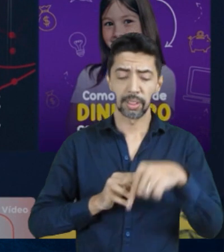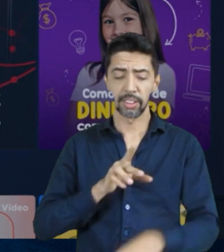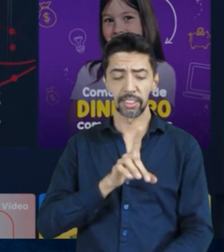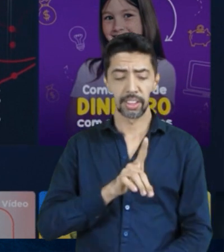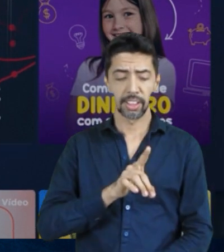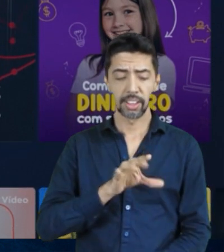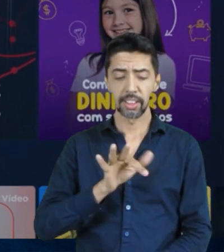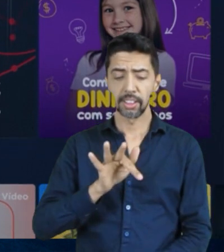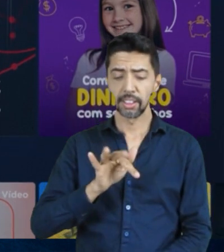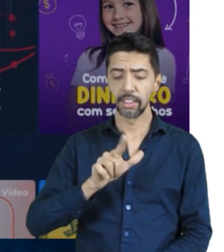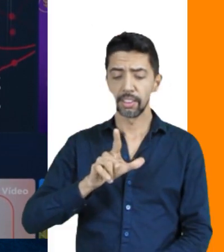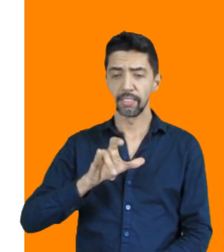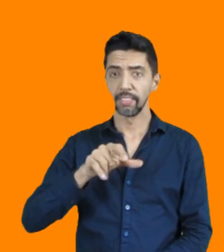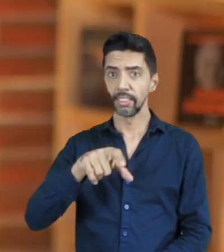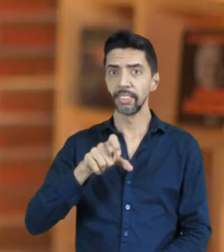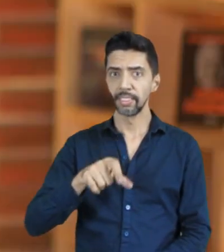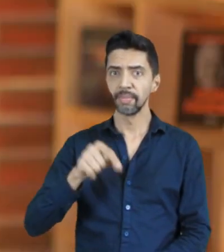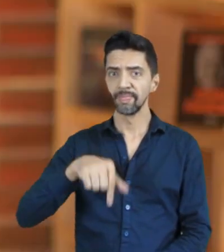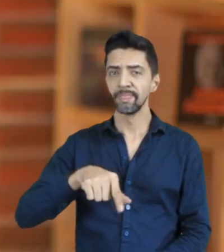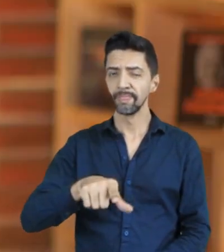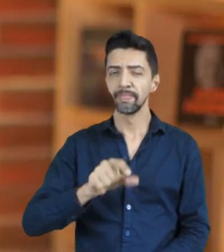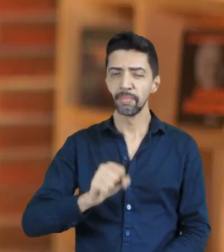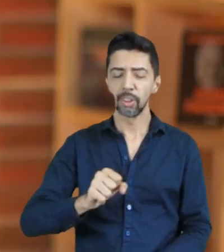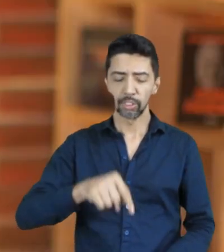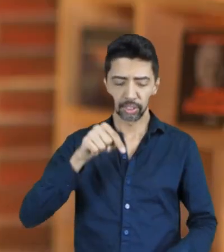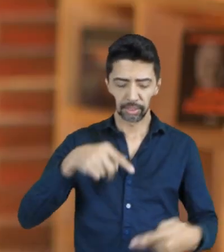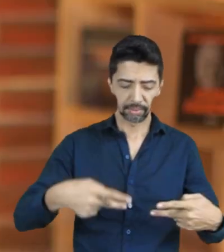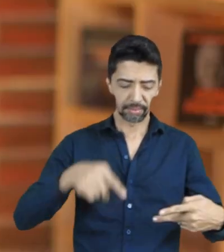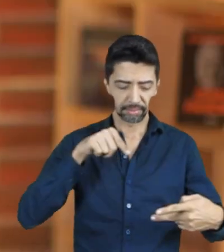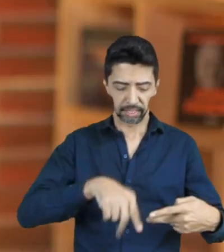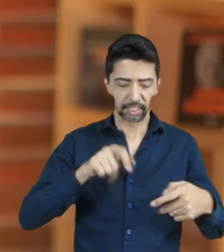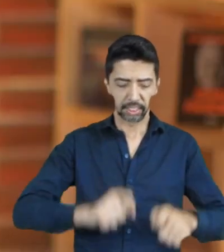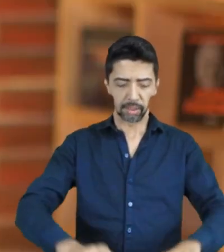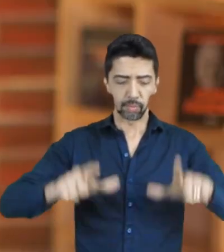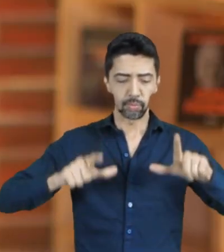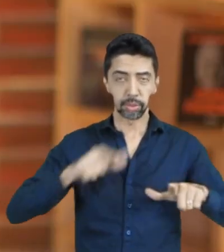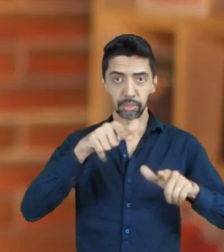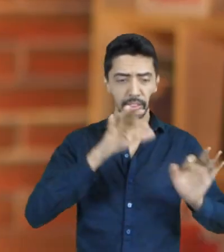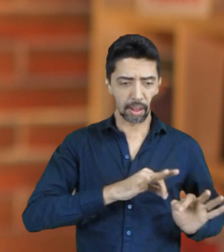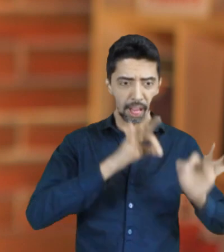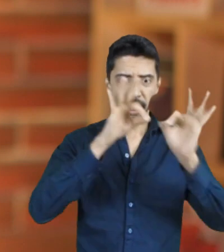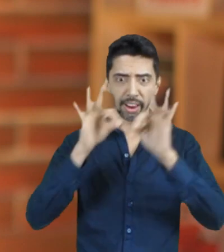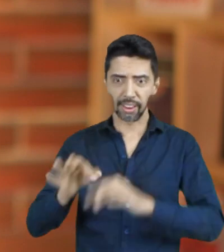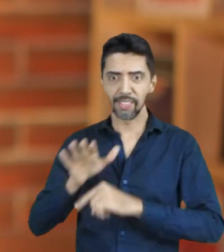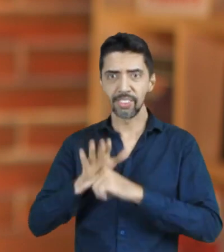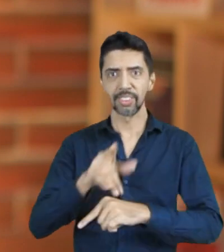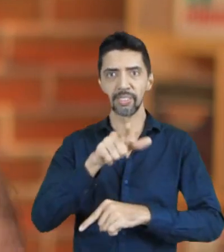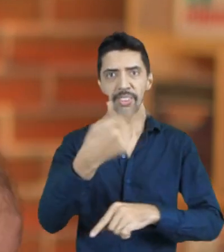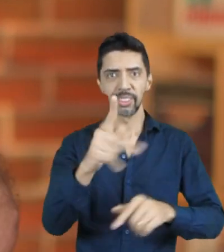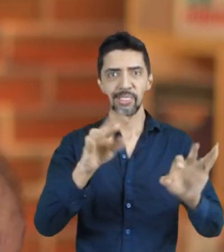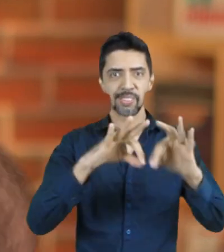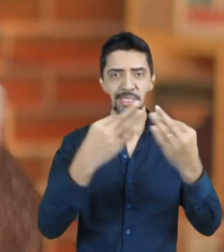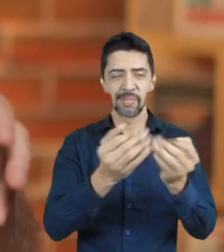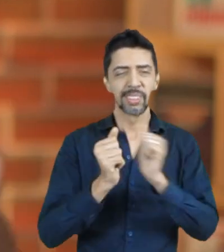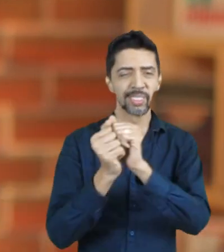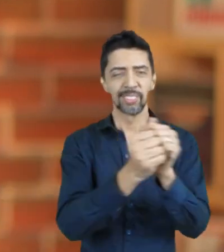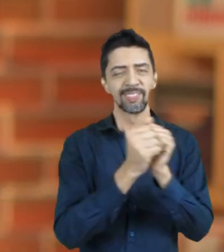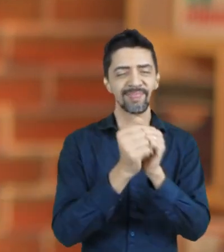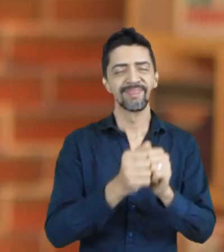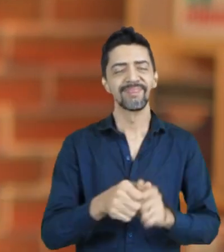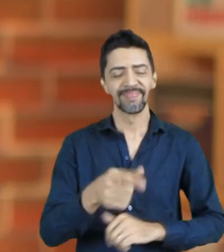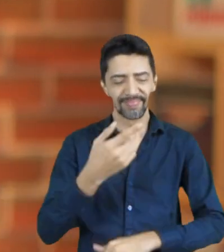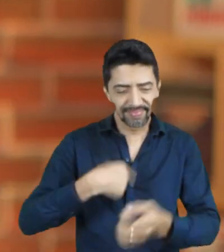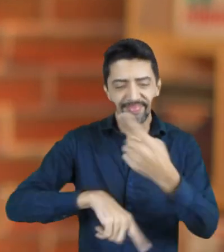que você possa maratonar nesse universo da Educação do comportamento financeiro e vai ajudar você e todos os seus